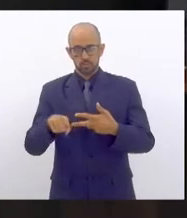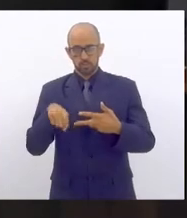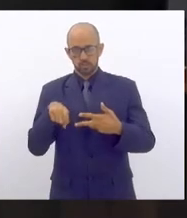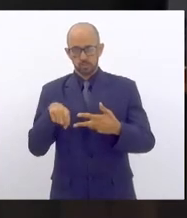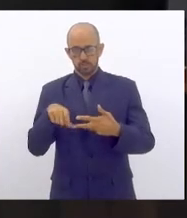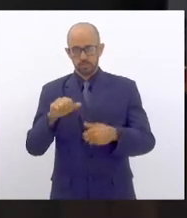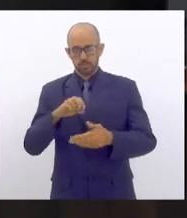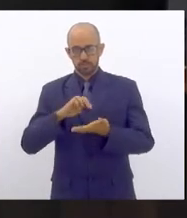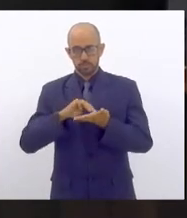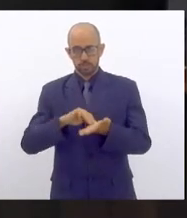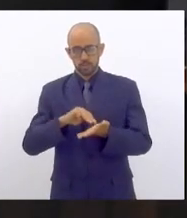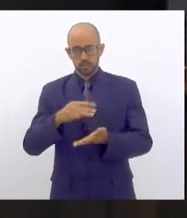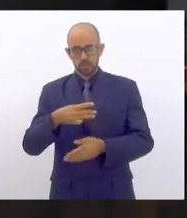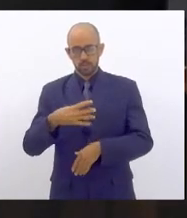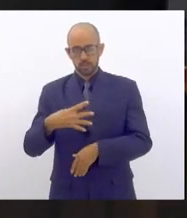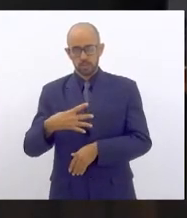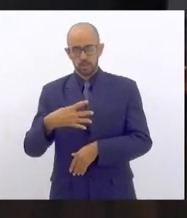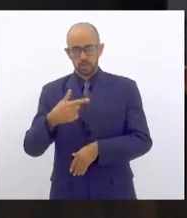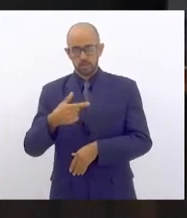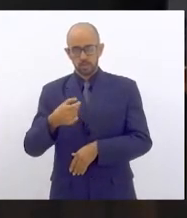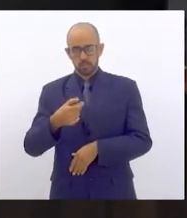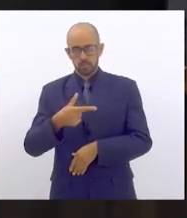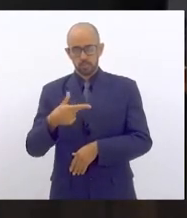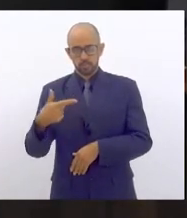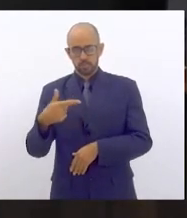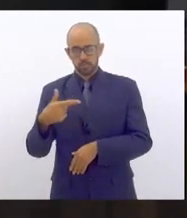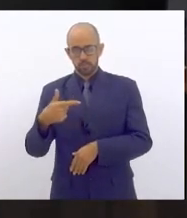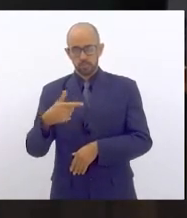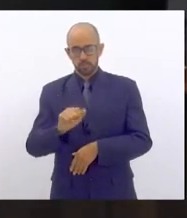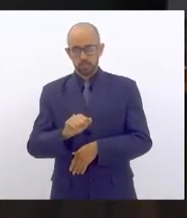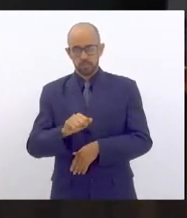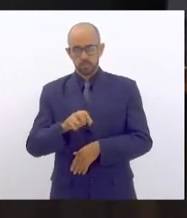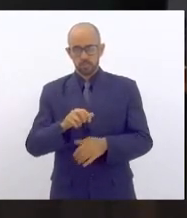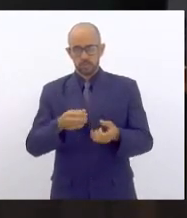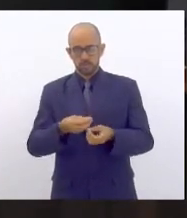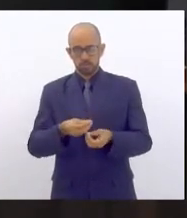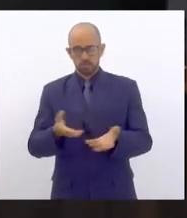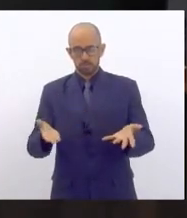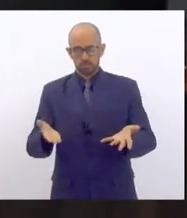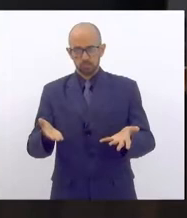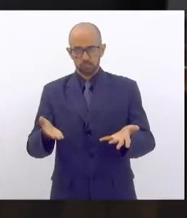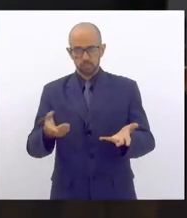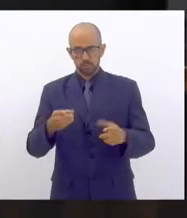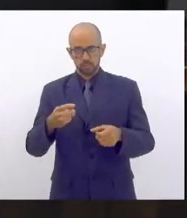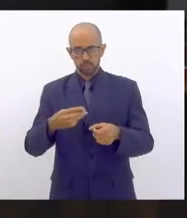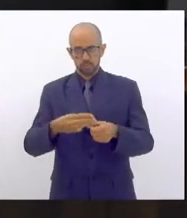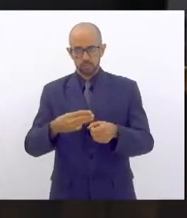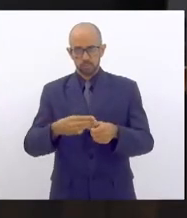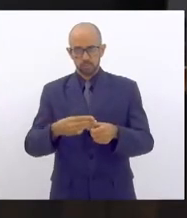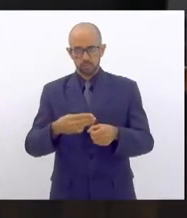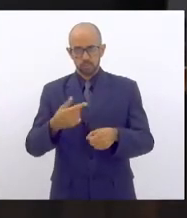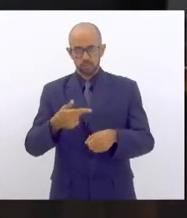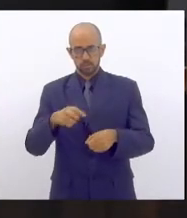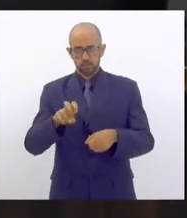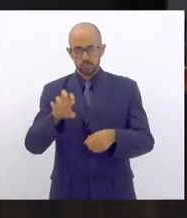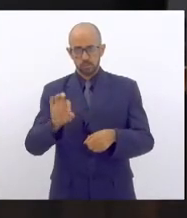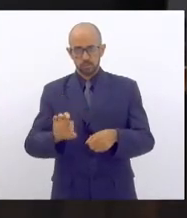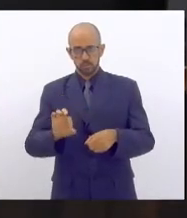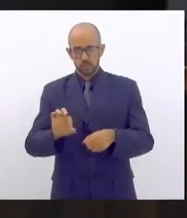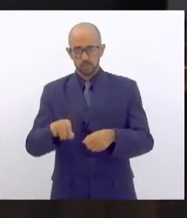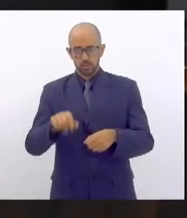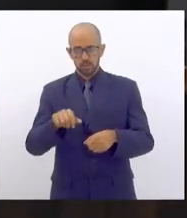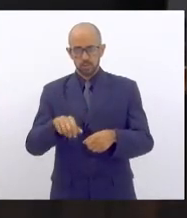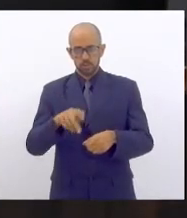mensagem 34 de 22, que dispõe sobre a distribuição aos municípios de parcela de 25% do